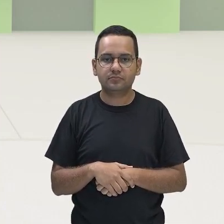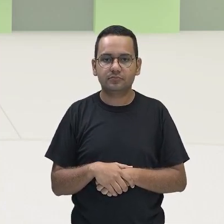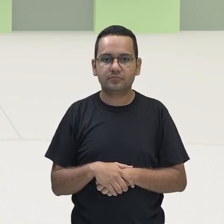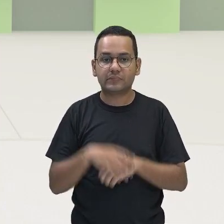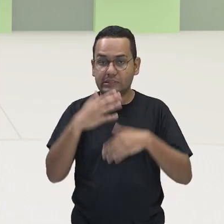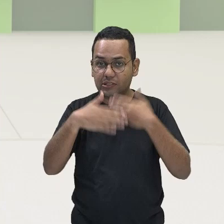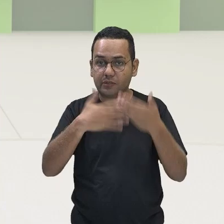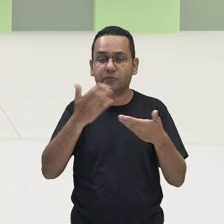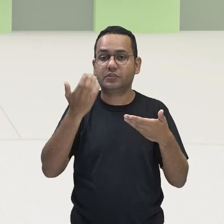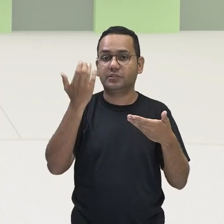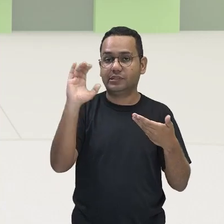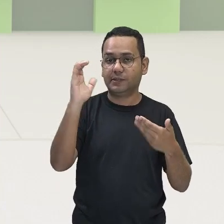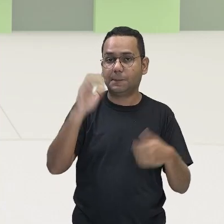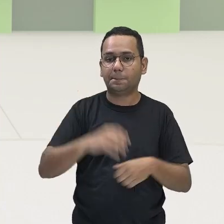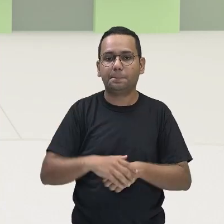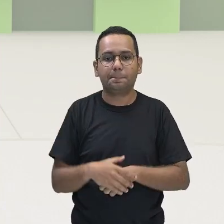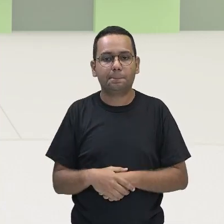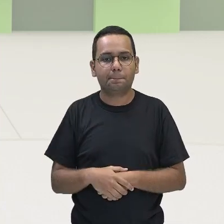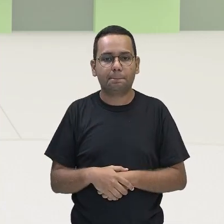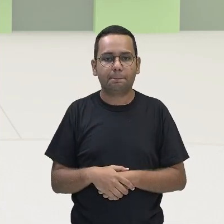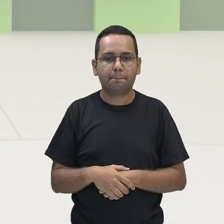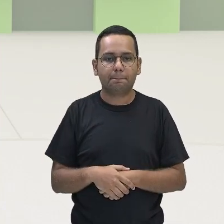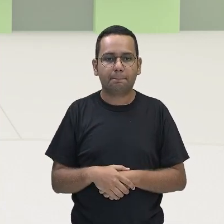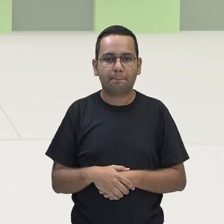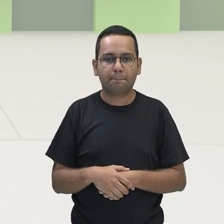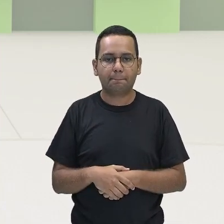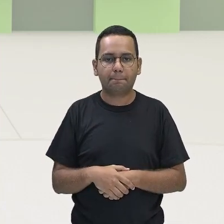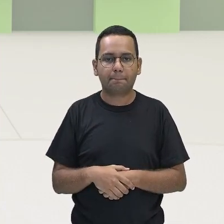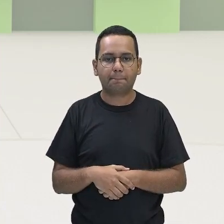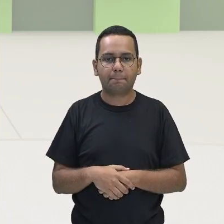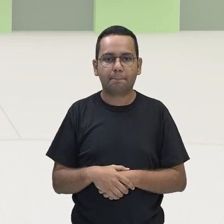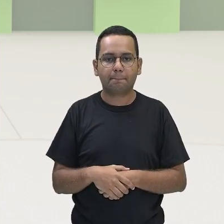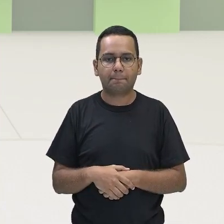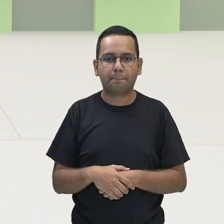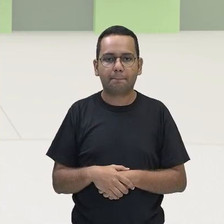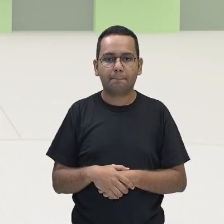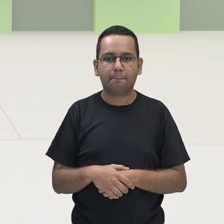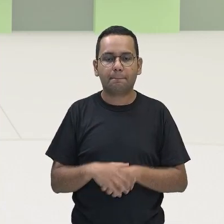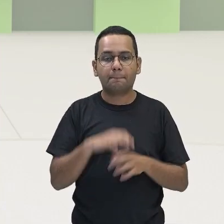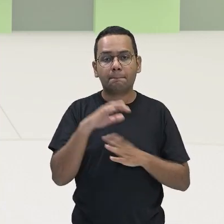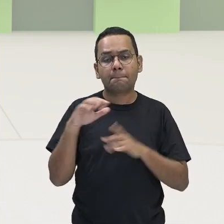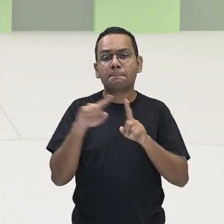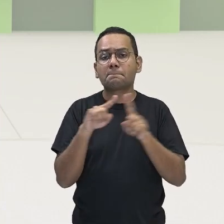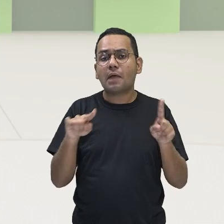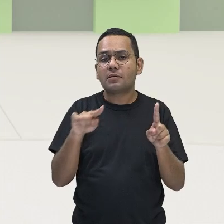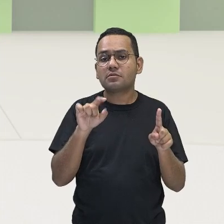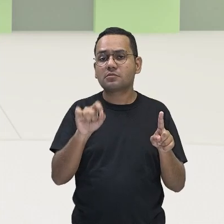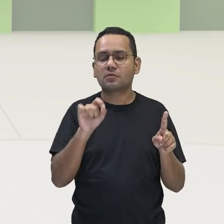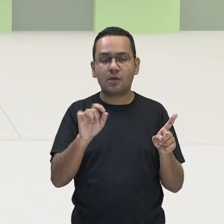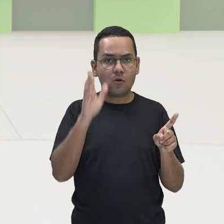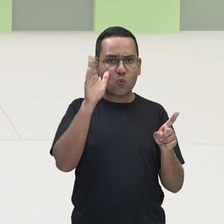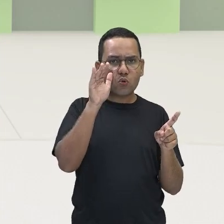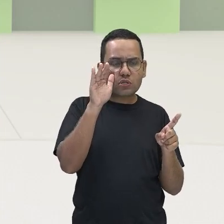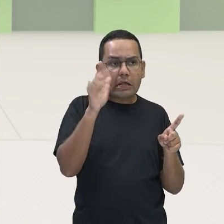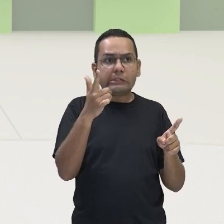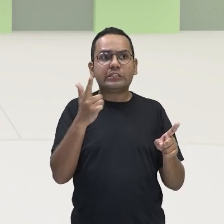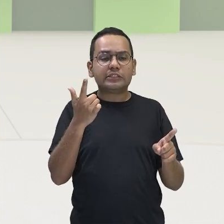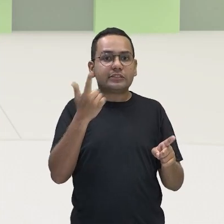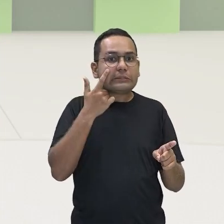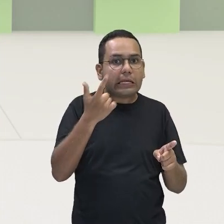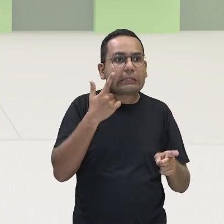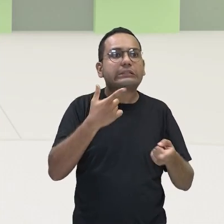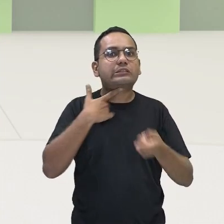da ciência, tá bom? Então, a curiosidade, ela é fundamental para o progresso da